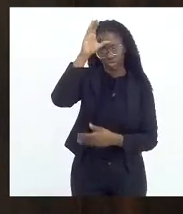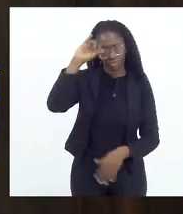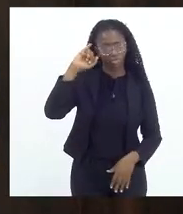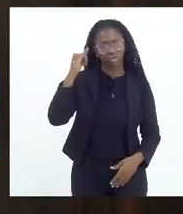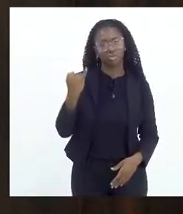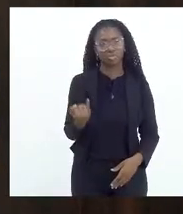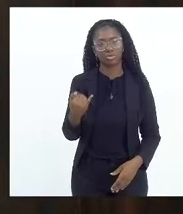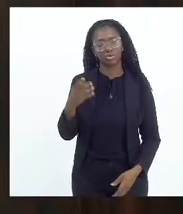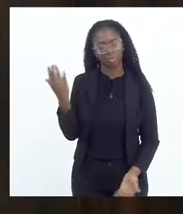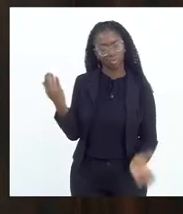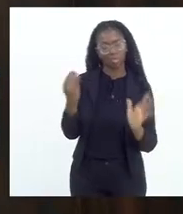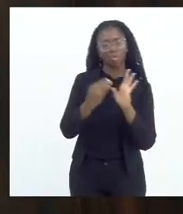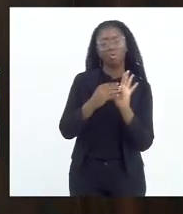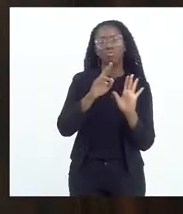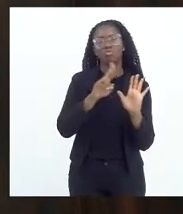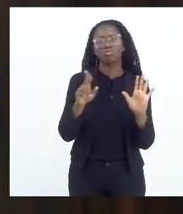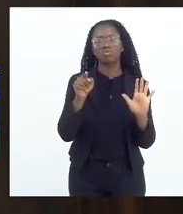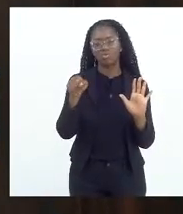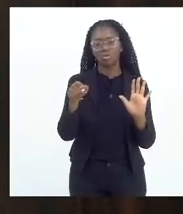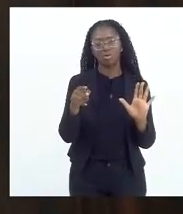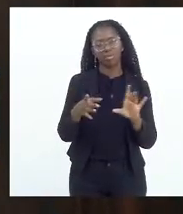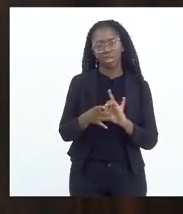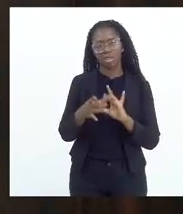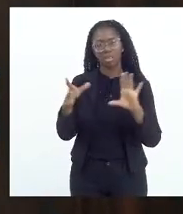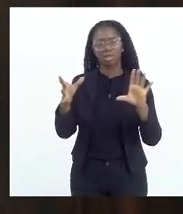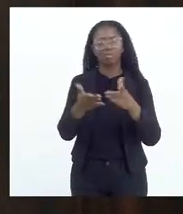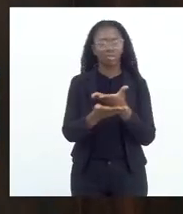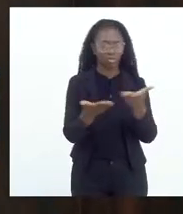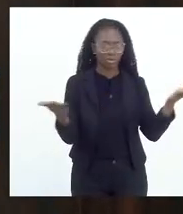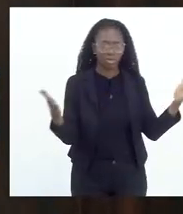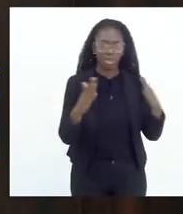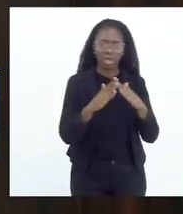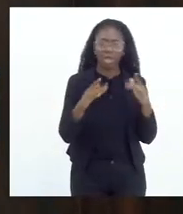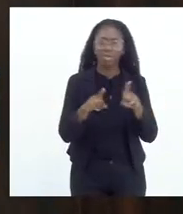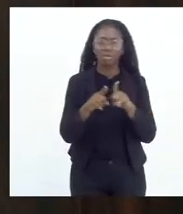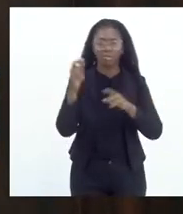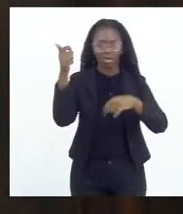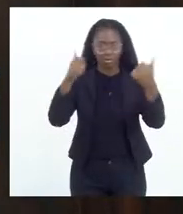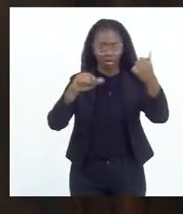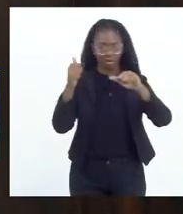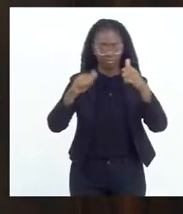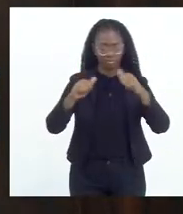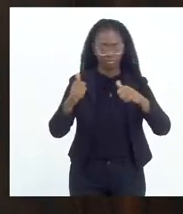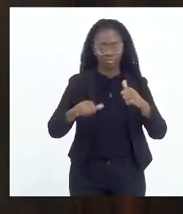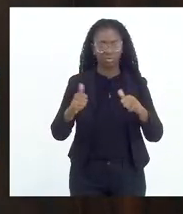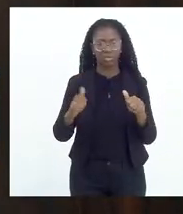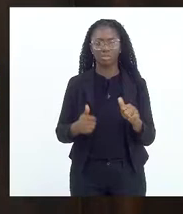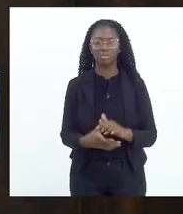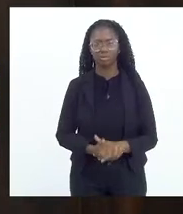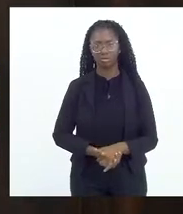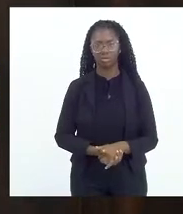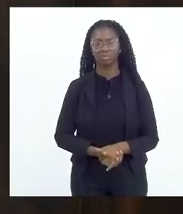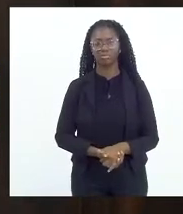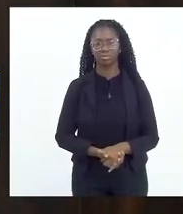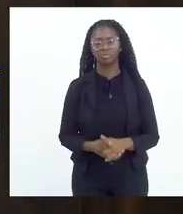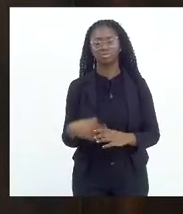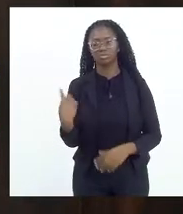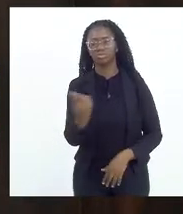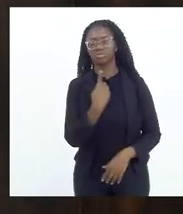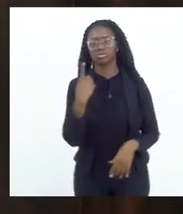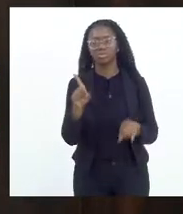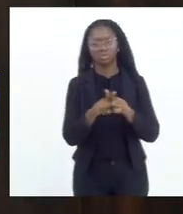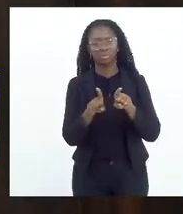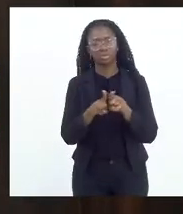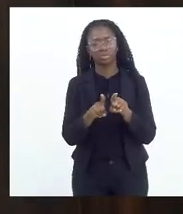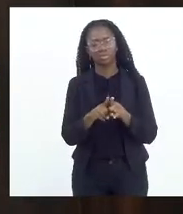apostando o nome dela, colocando o nome dela à disposição da casa para ser analisado e a gente ter aí também uma